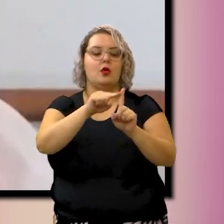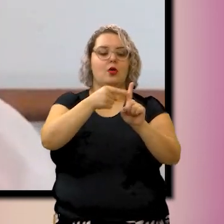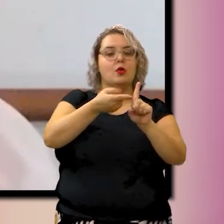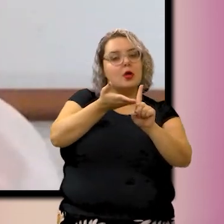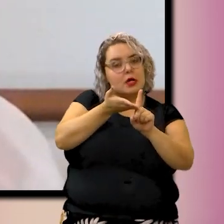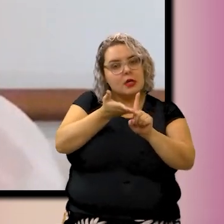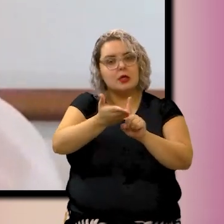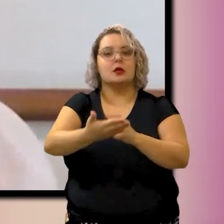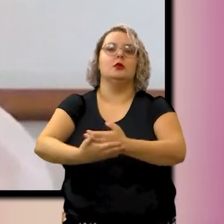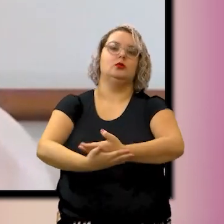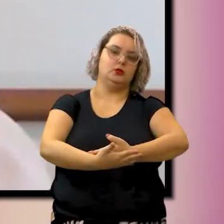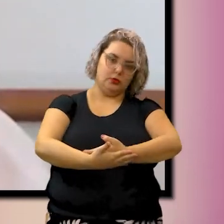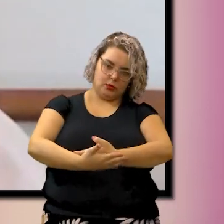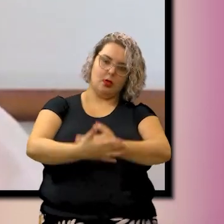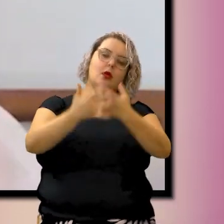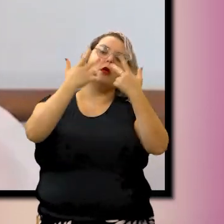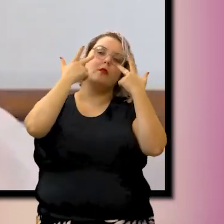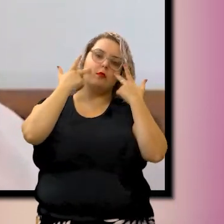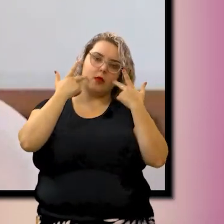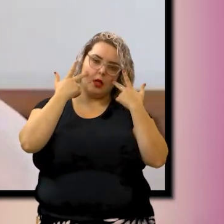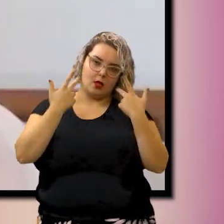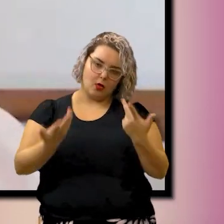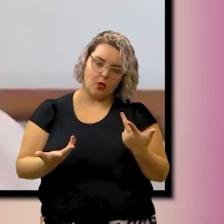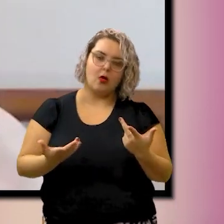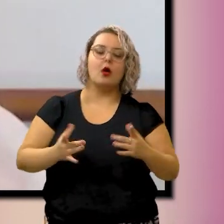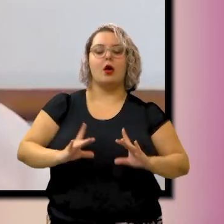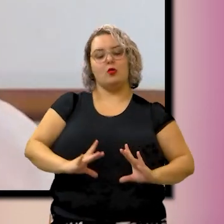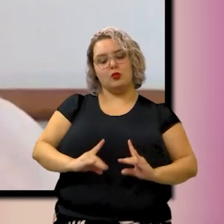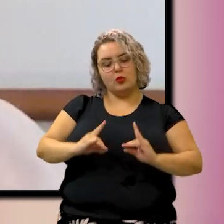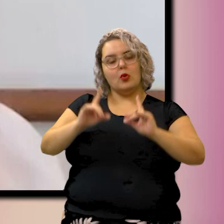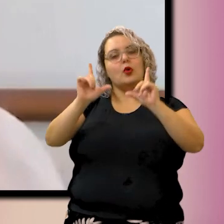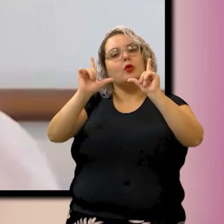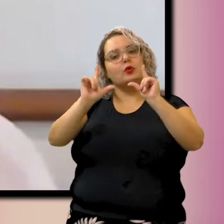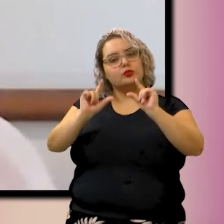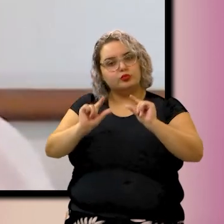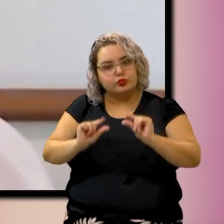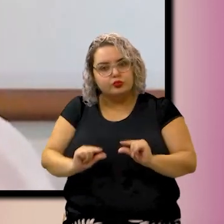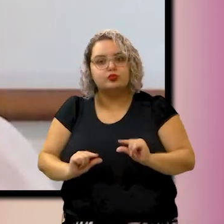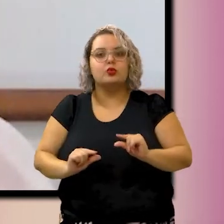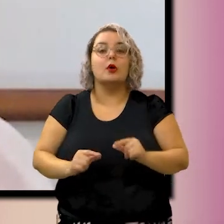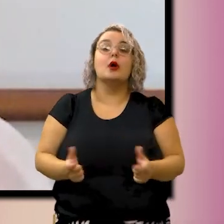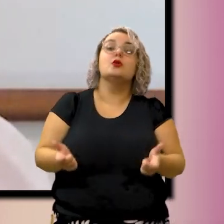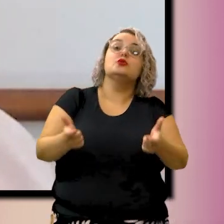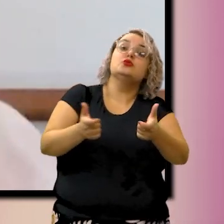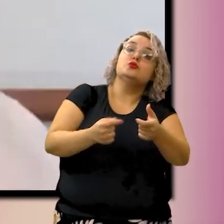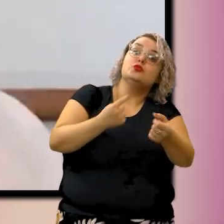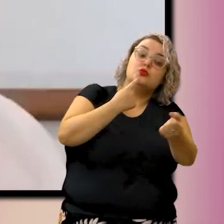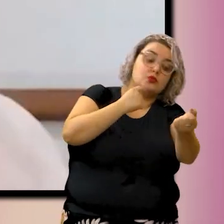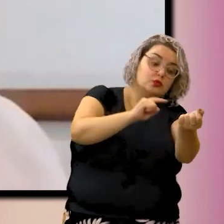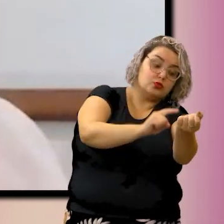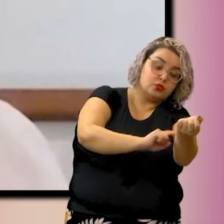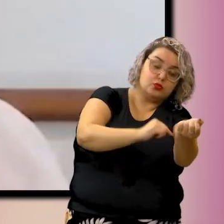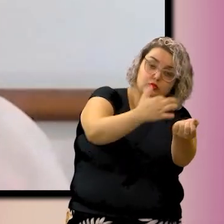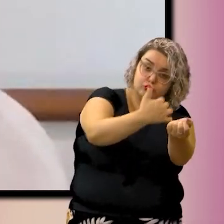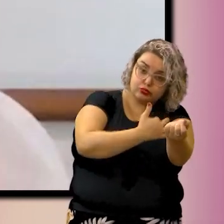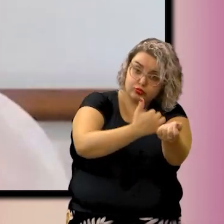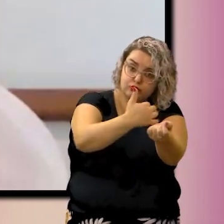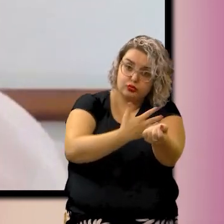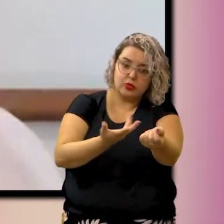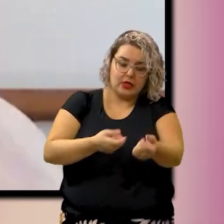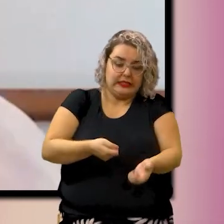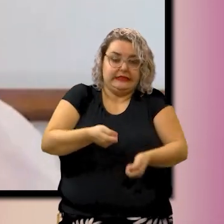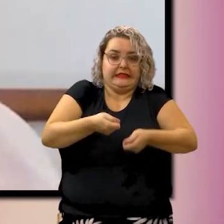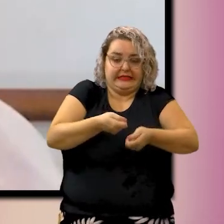que o bebê nascer. Então, a gente vai melhorar o fator hormonal, diminuir a quantidade de sangue circulante e principalmente tirar